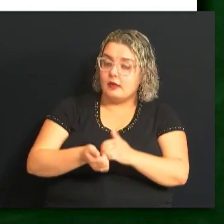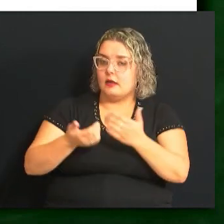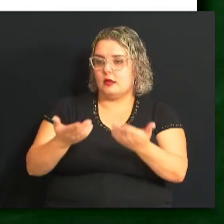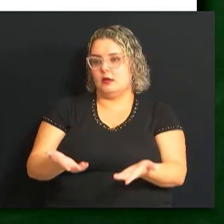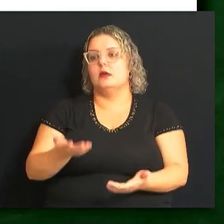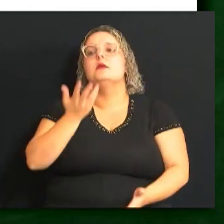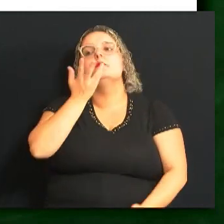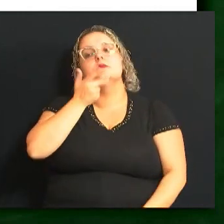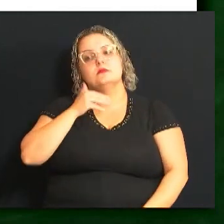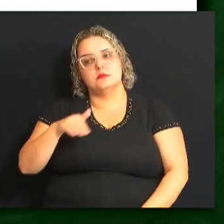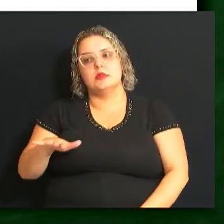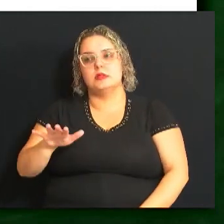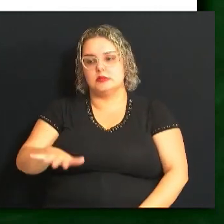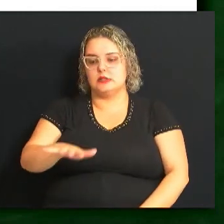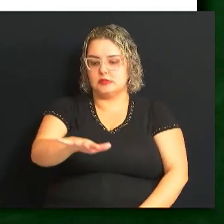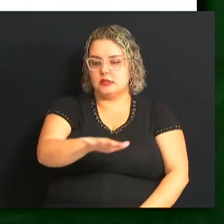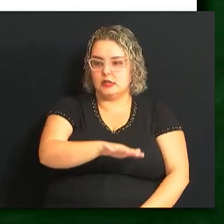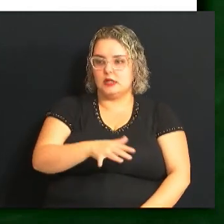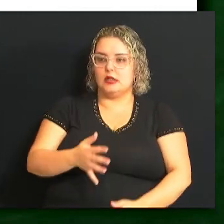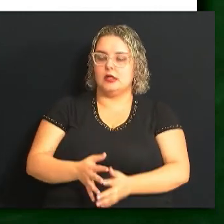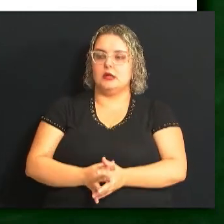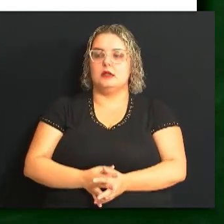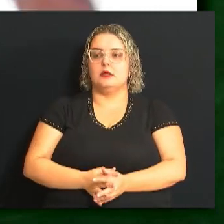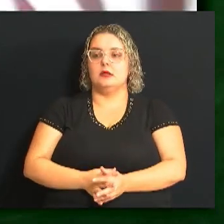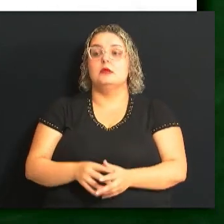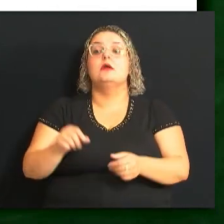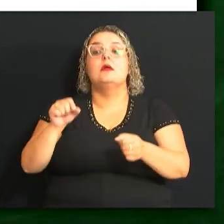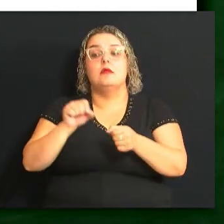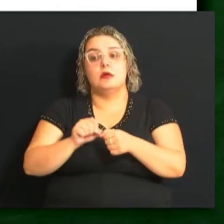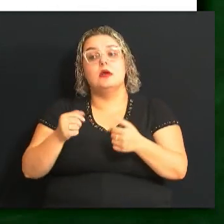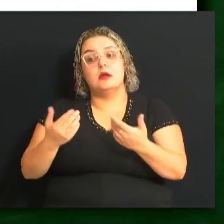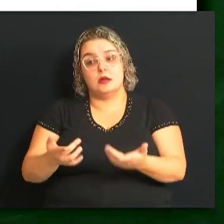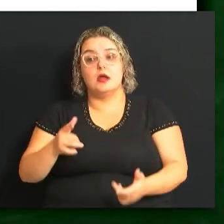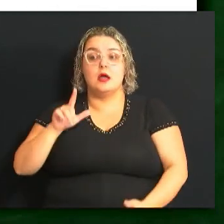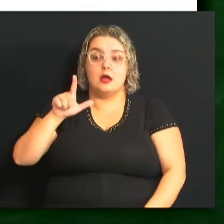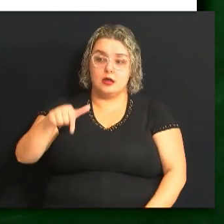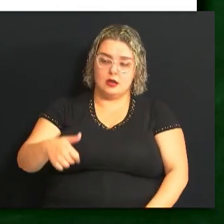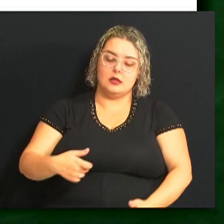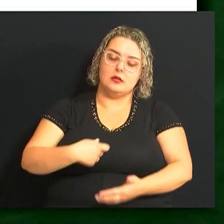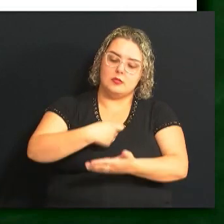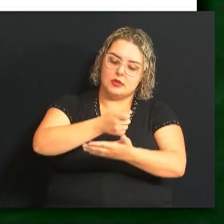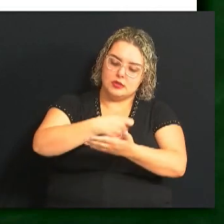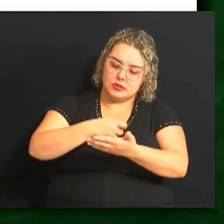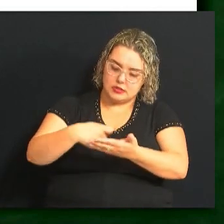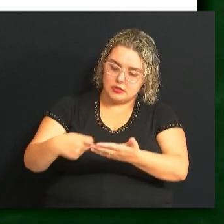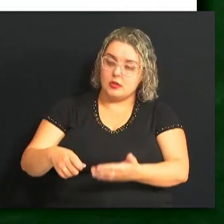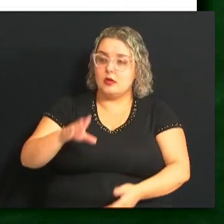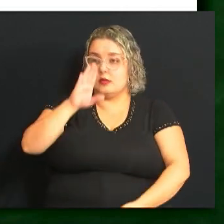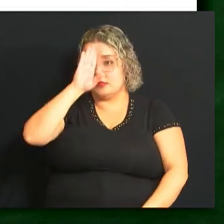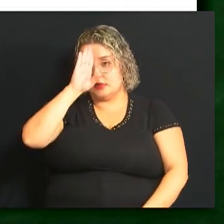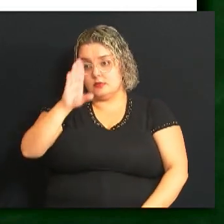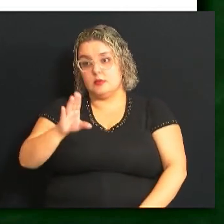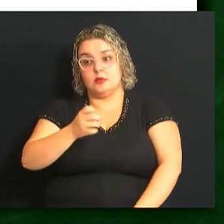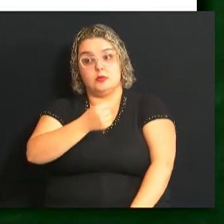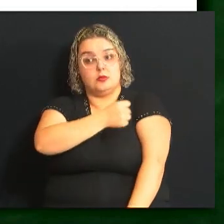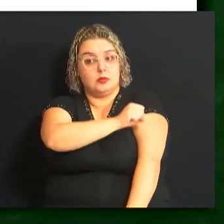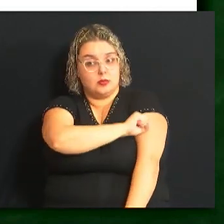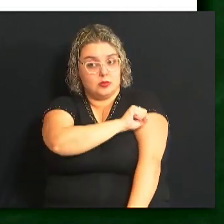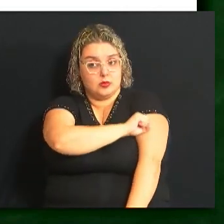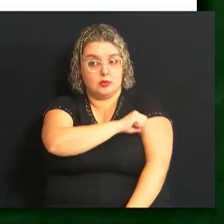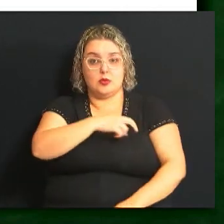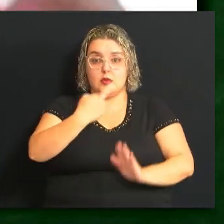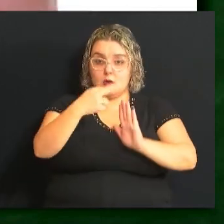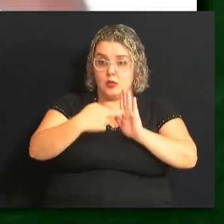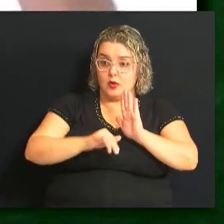desse segmento. Então, feito isso, depois eles escrevem, principalmente no oitavo ano, um relatório de